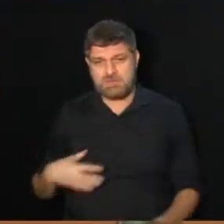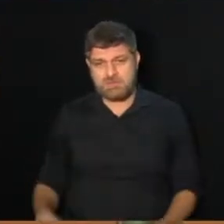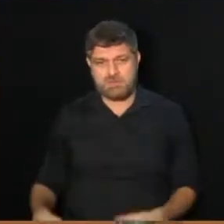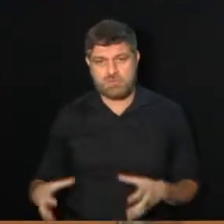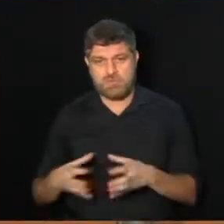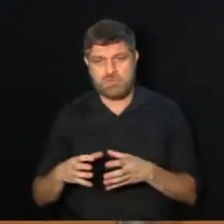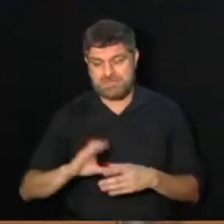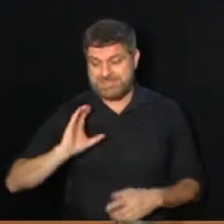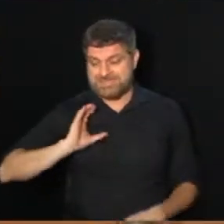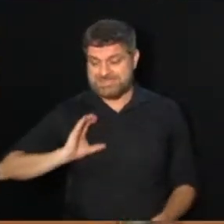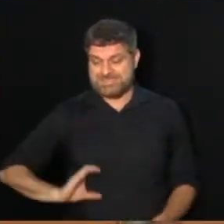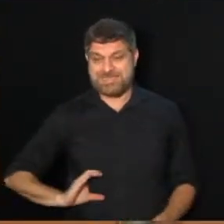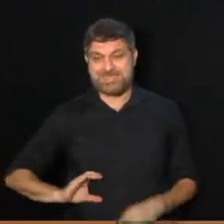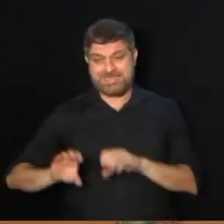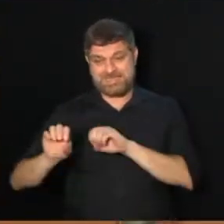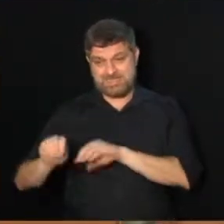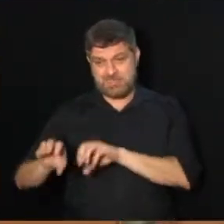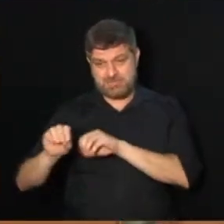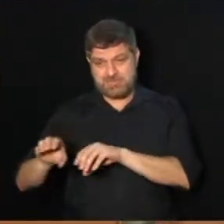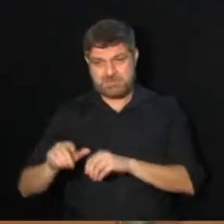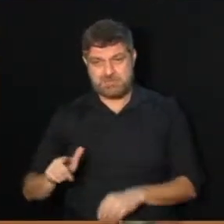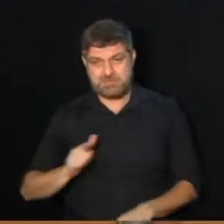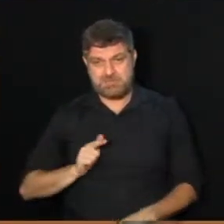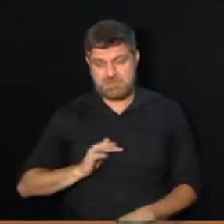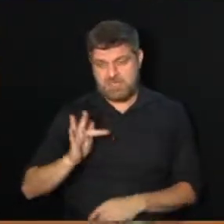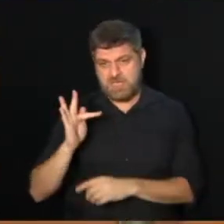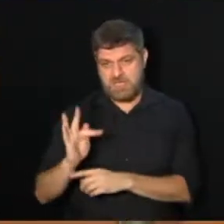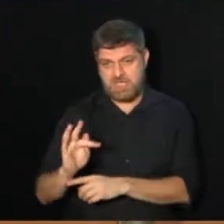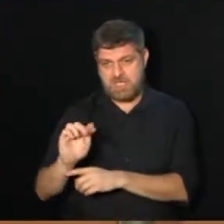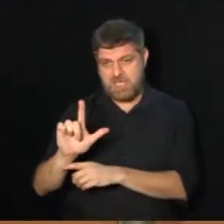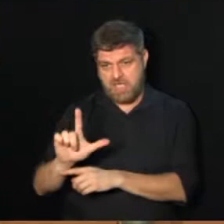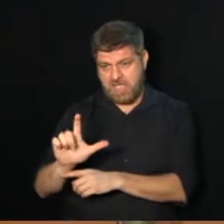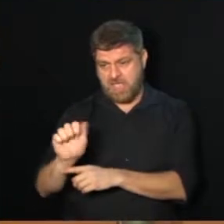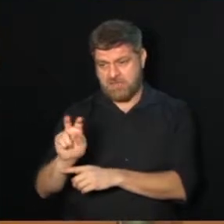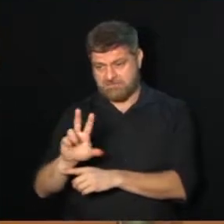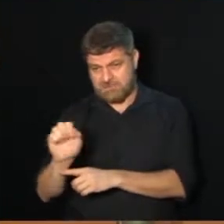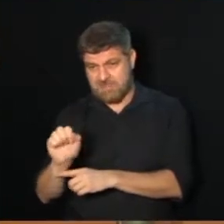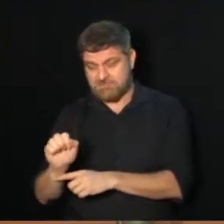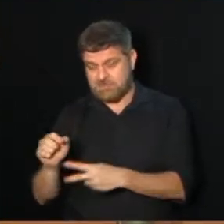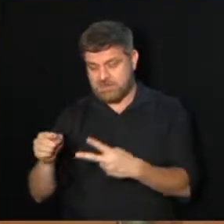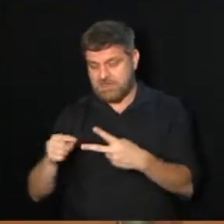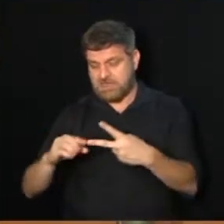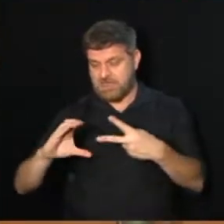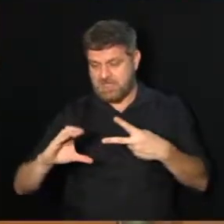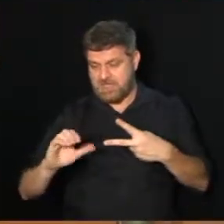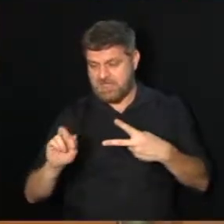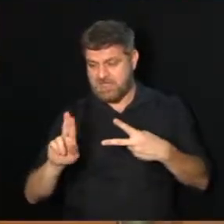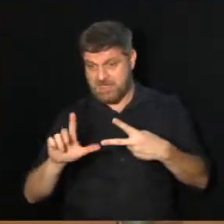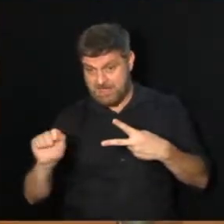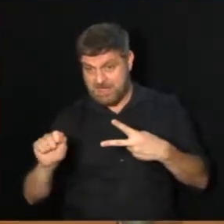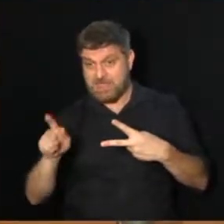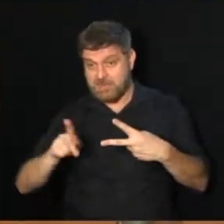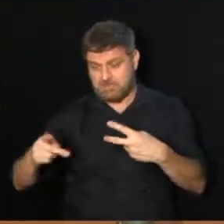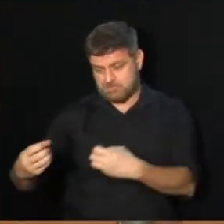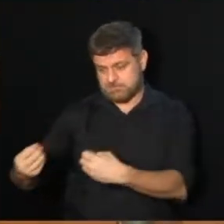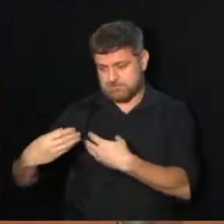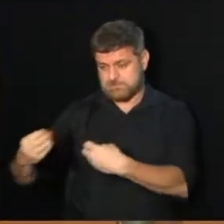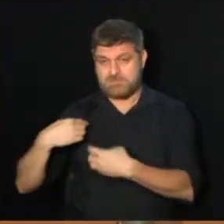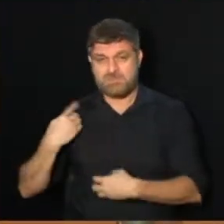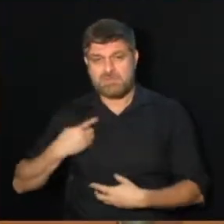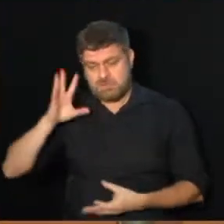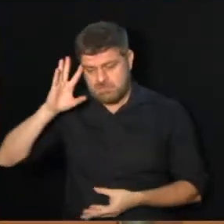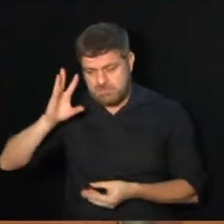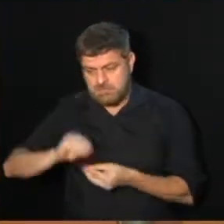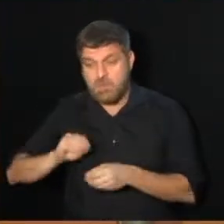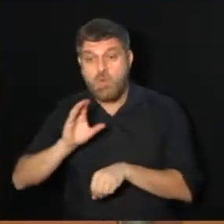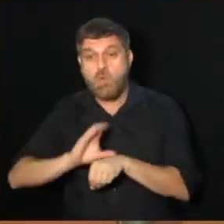da Secretaria Municipal da Educação, através da Flávia, nossa professora, e a doutora Carla, que está aqui, nossa amiga e professora também, acabamos de concluir um